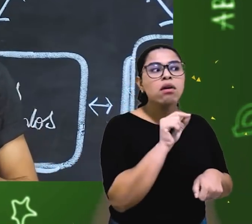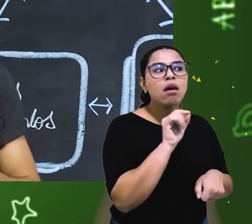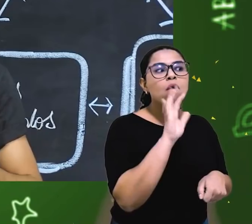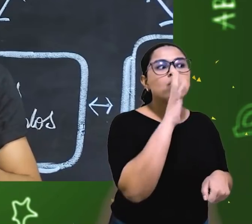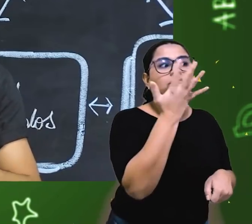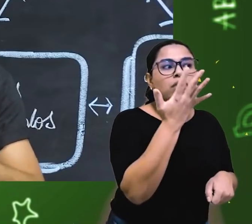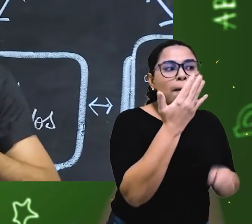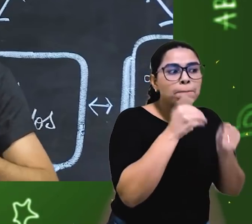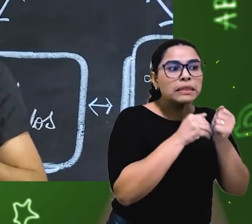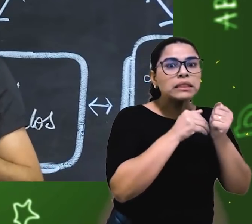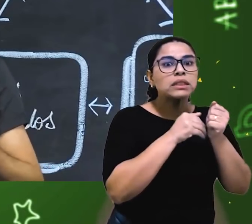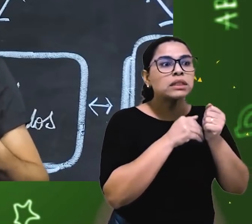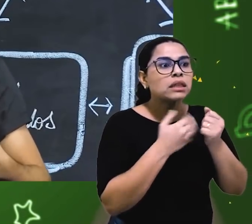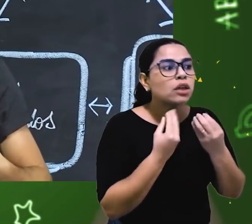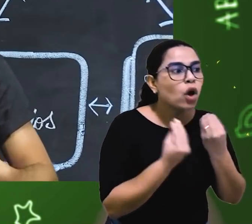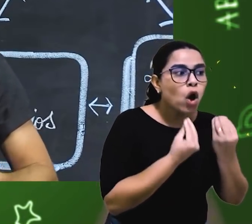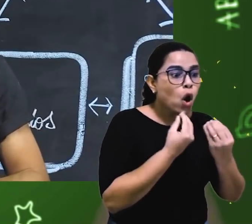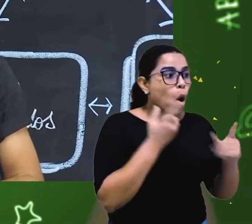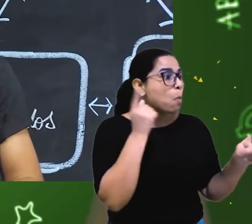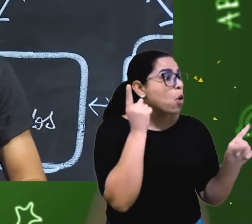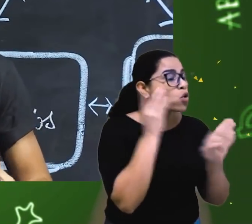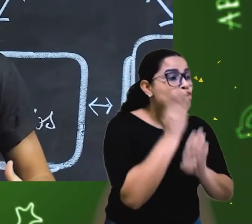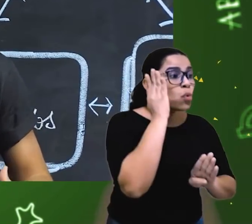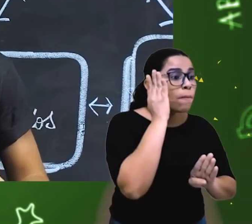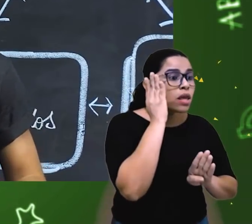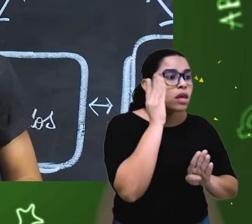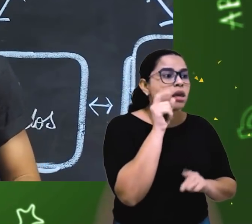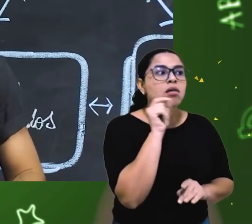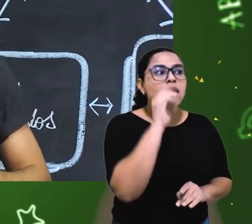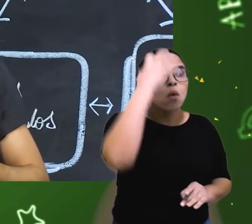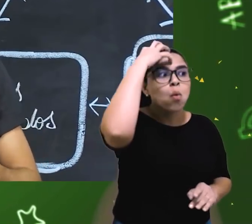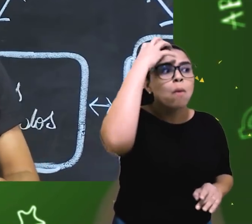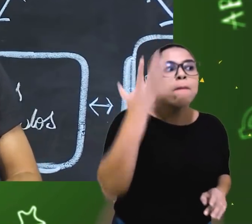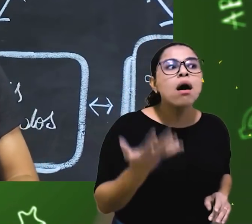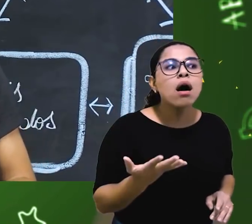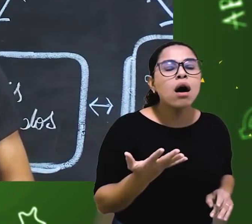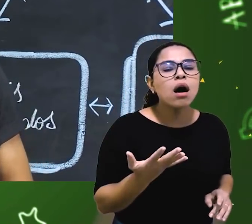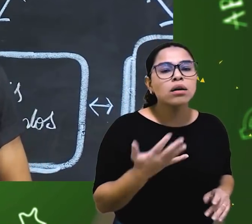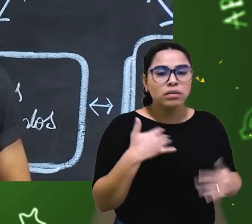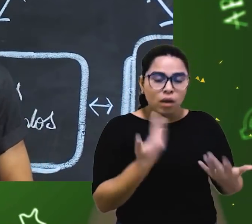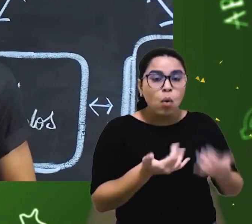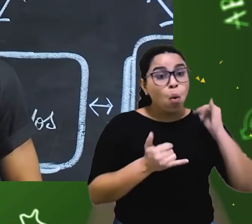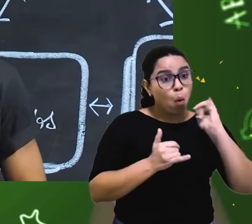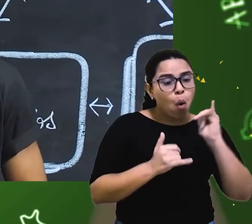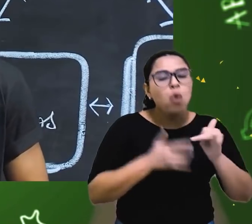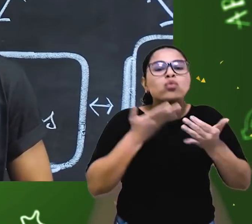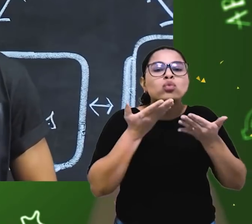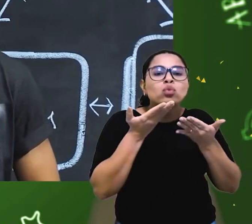mistério é exatamente fazer com que a gente descubra quem são os culpados. Então são contos que são construídos também de